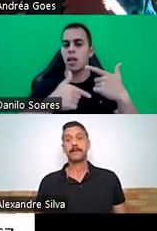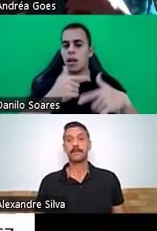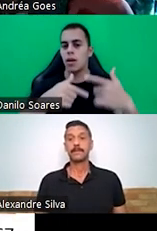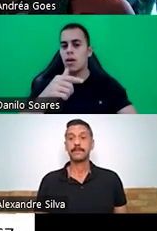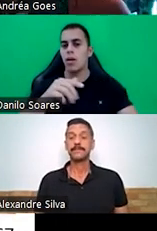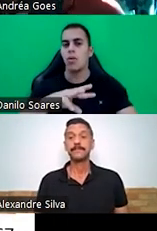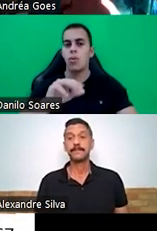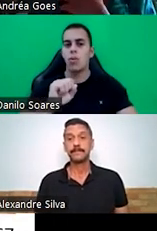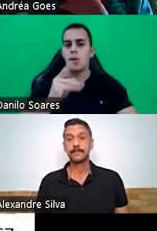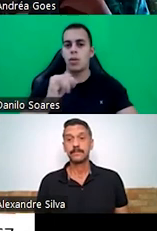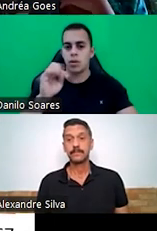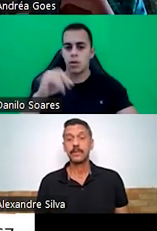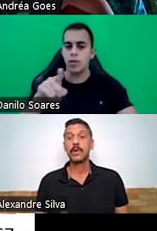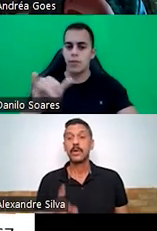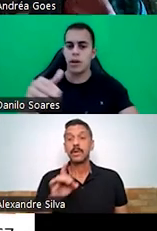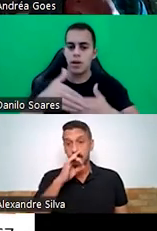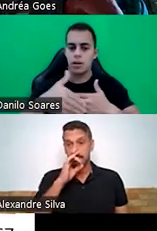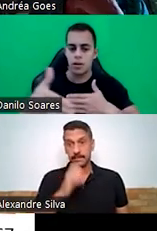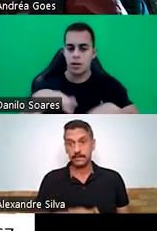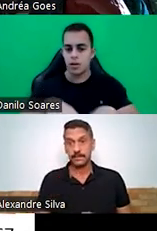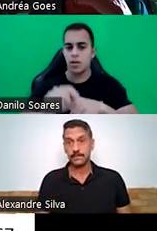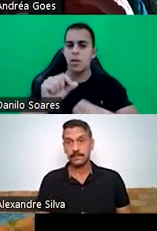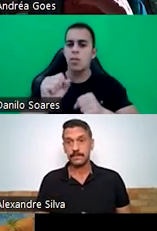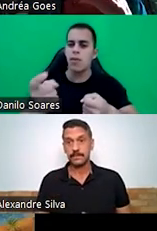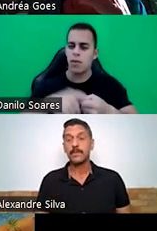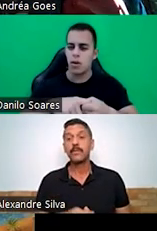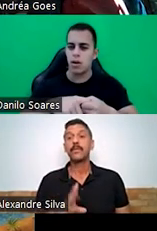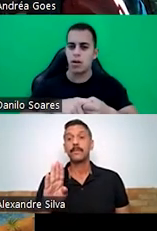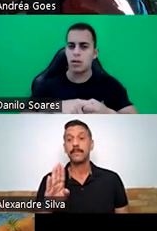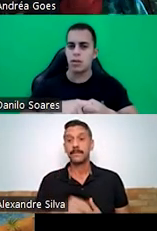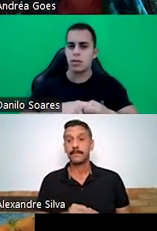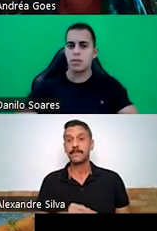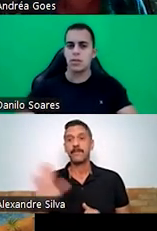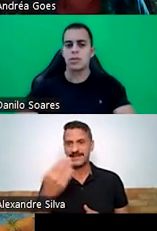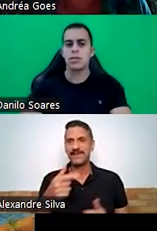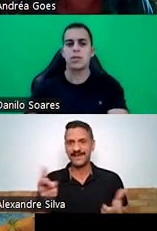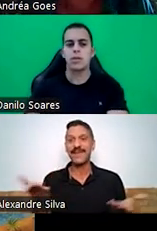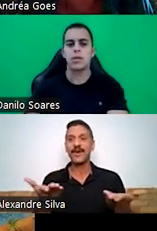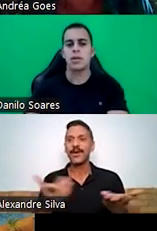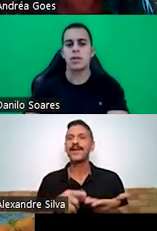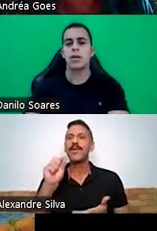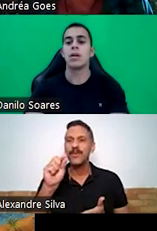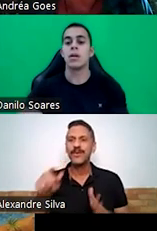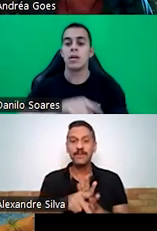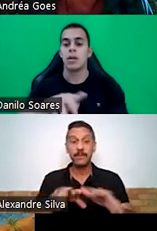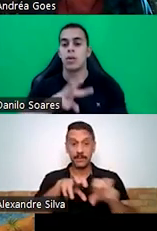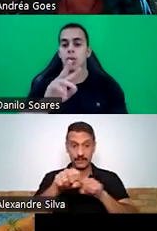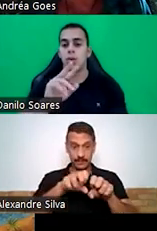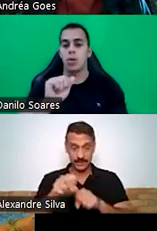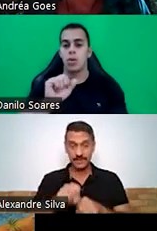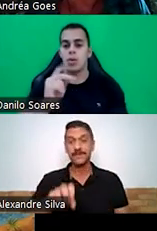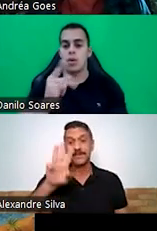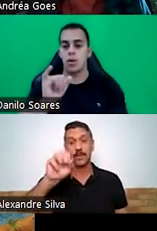formando agora. Só o anterior, Murilo, por favor, já vou passar para esse. Então, aqui é o Washington que está se formando agora, dia 4